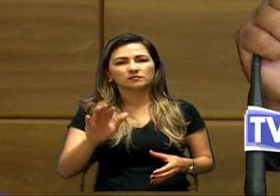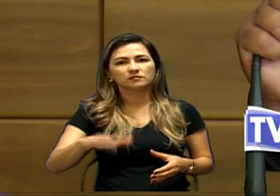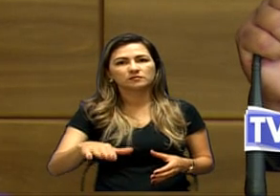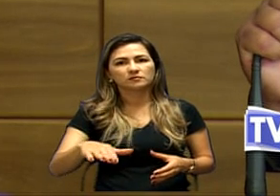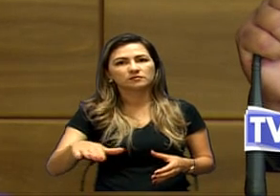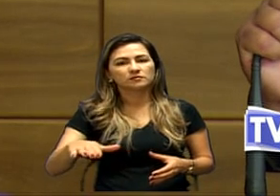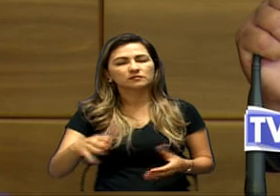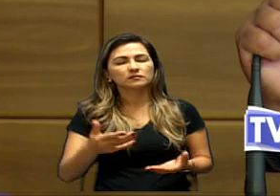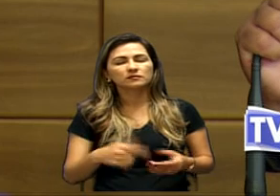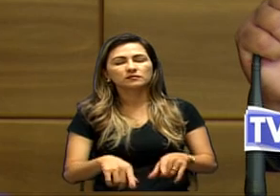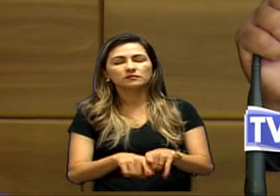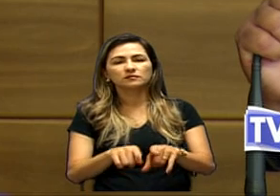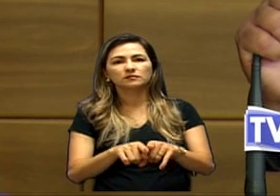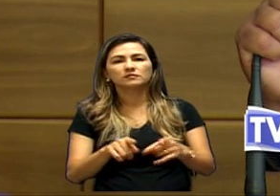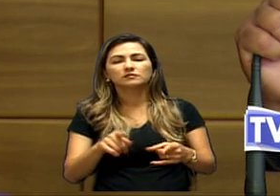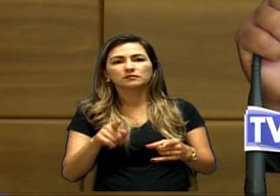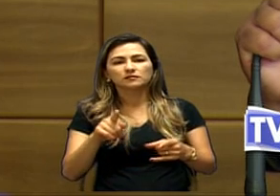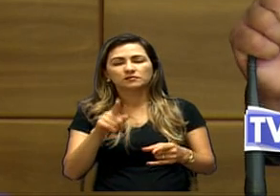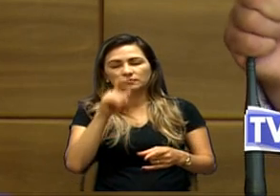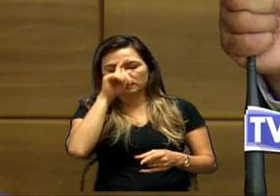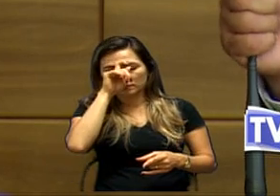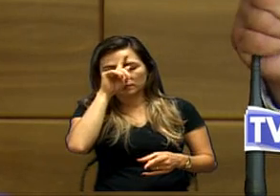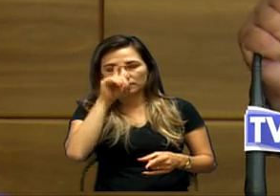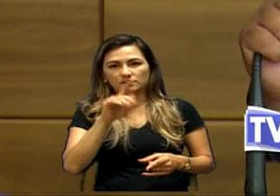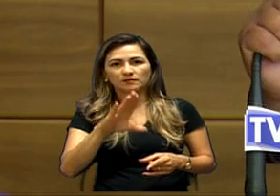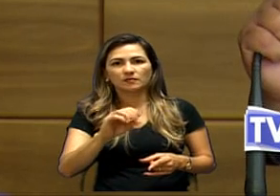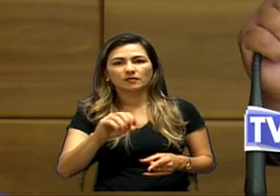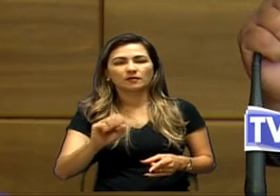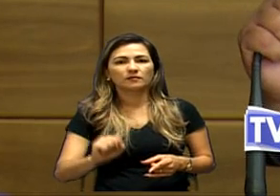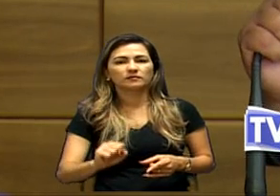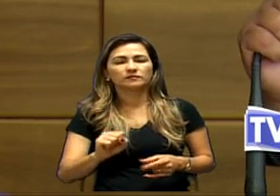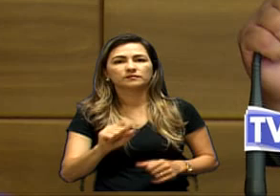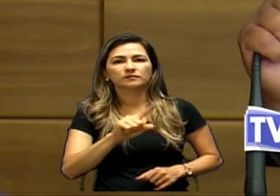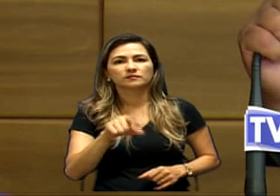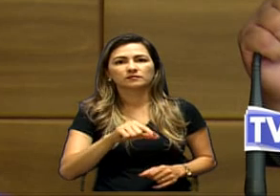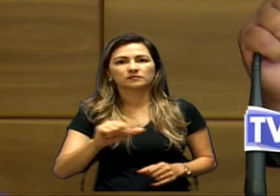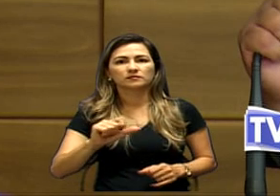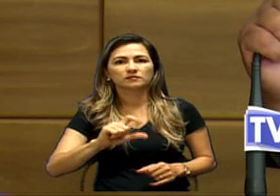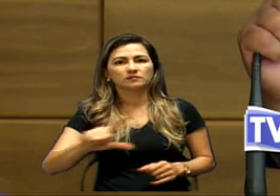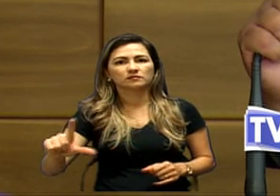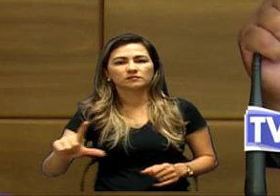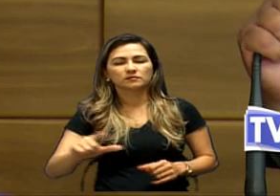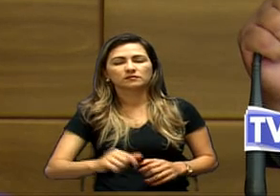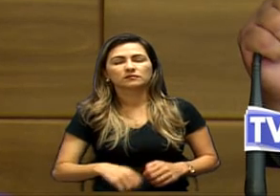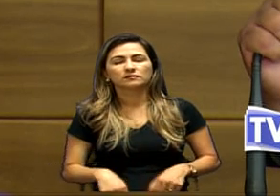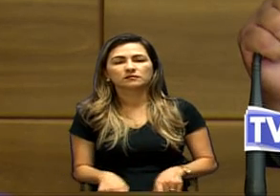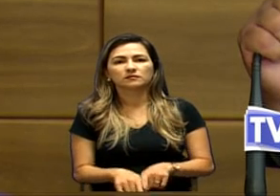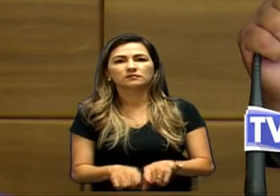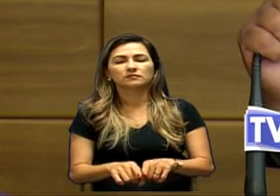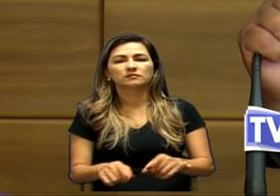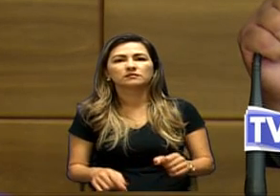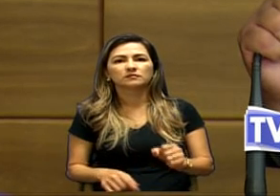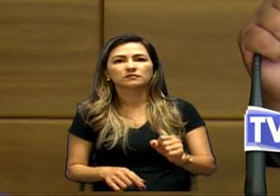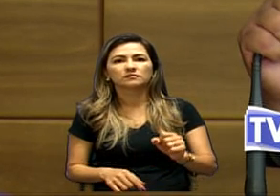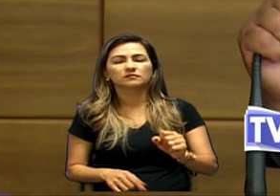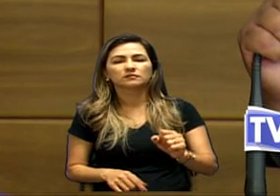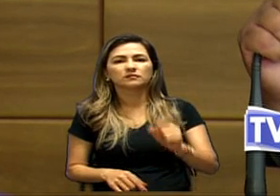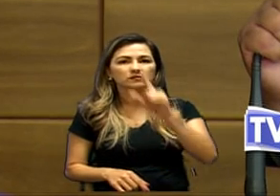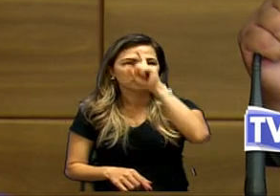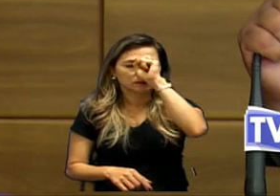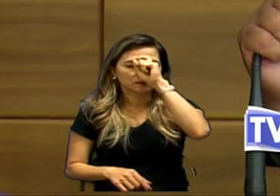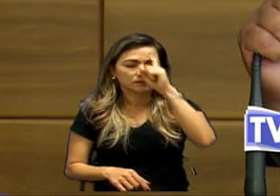BOS UPH Zona Norte, Zona Leste, no BOS UPH Zona Leste e do BOS UPA do